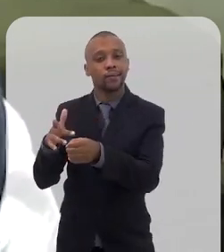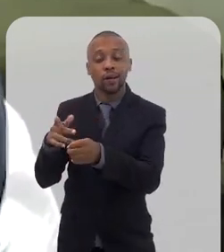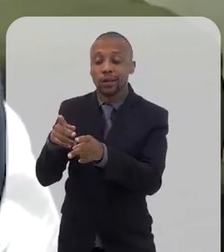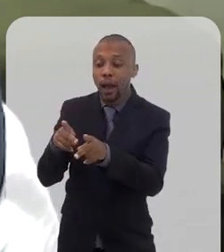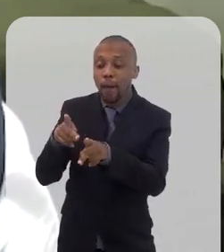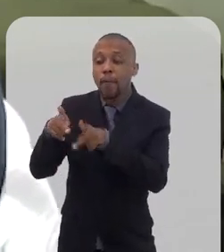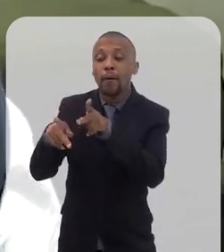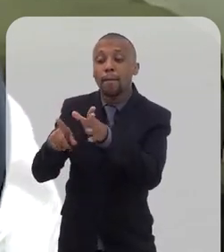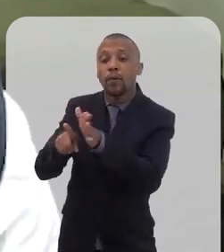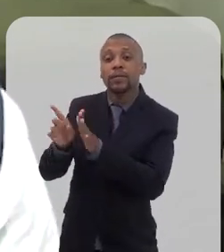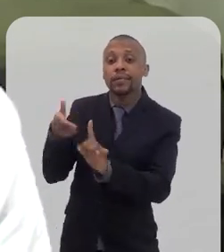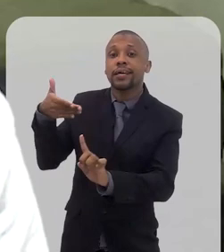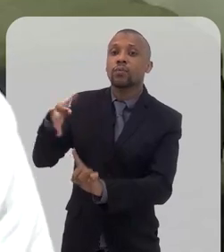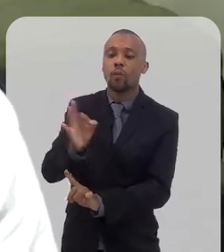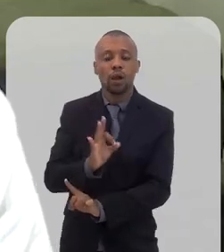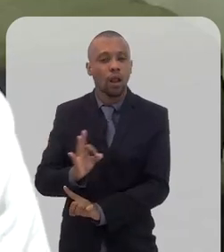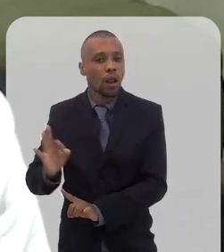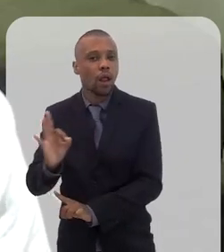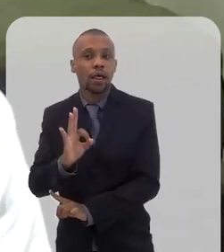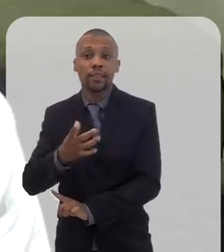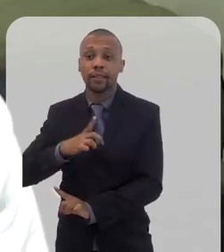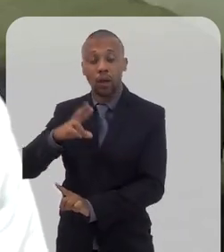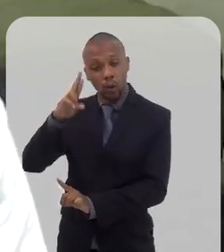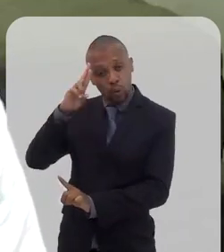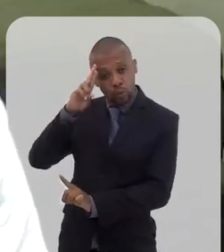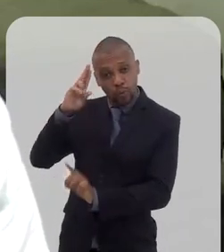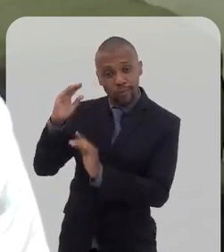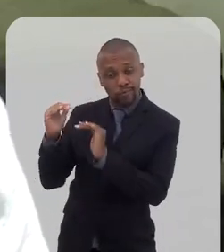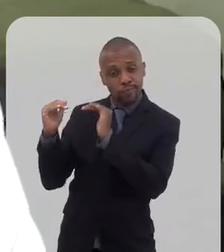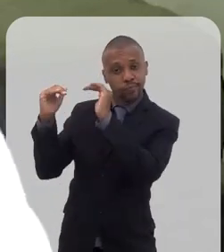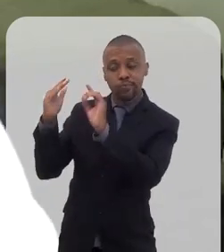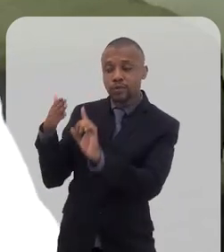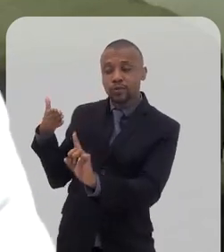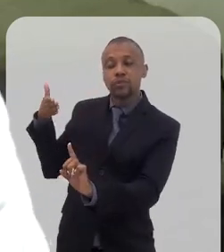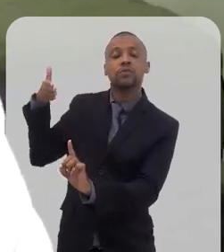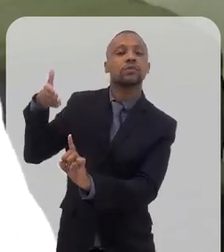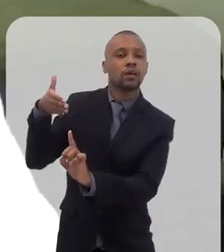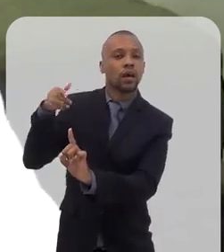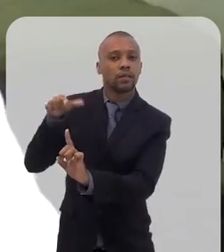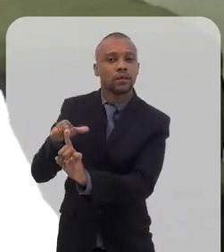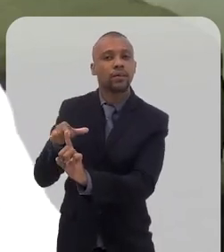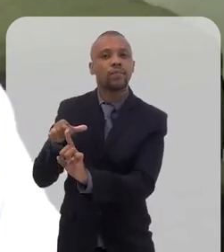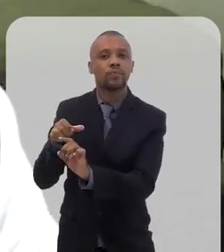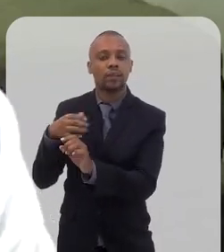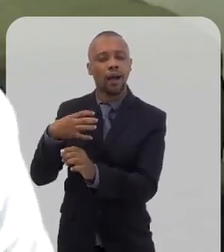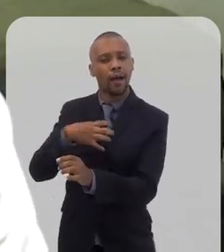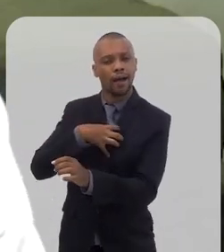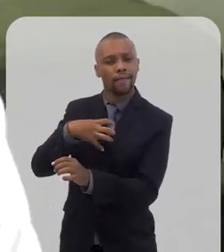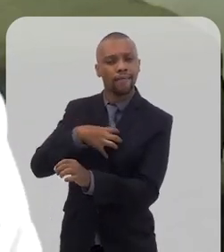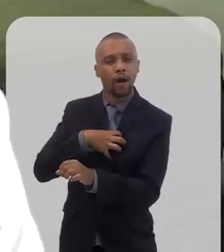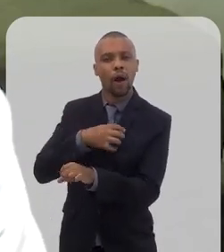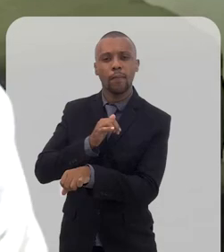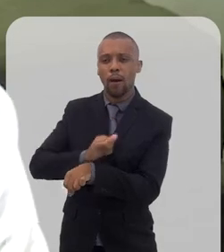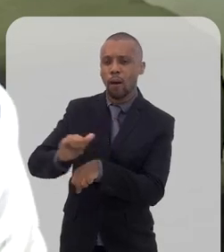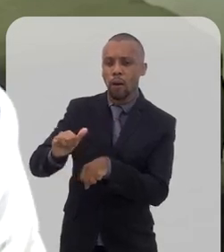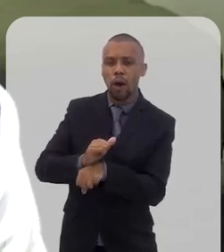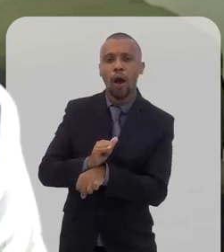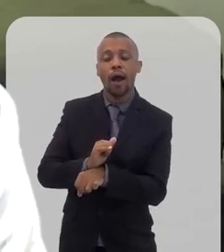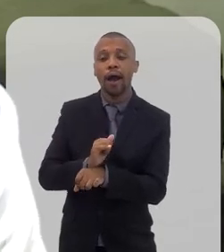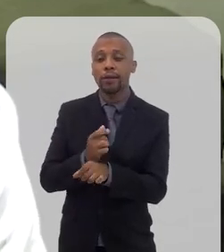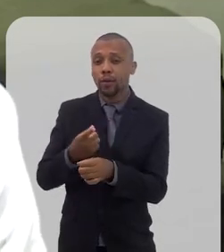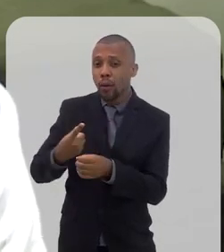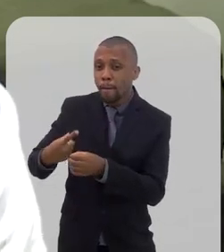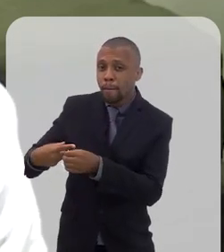perguntas à população, ela é feita pelo supervisor, por observação direta das formas